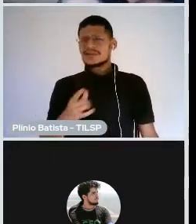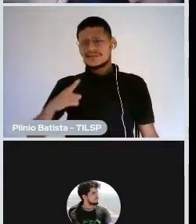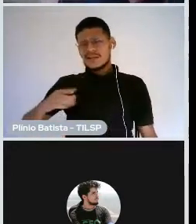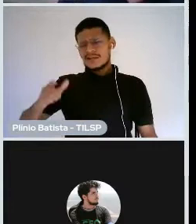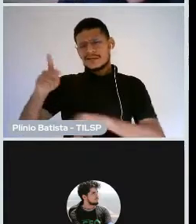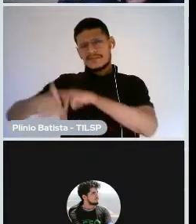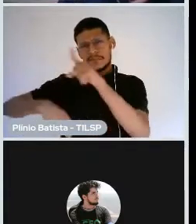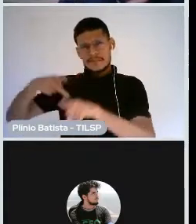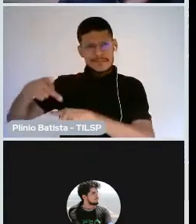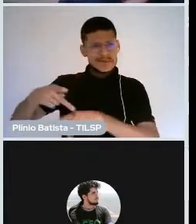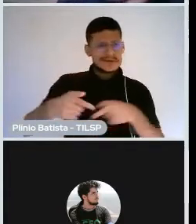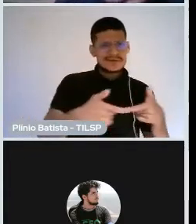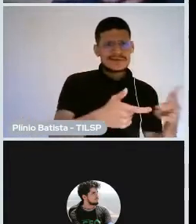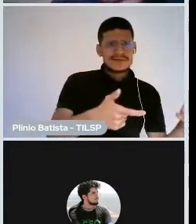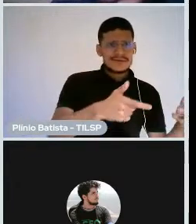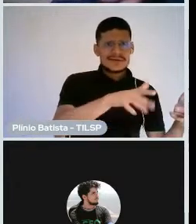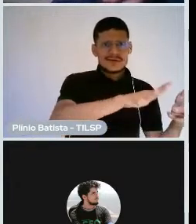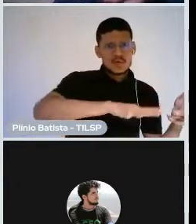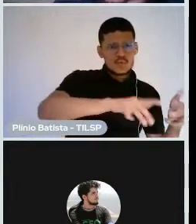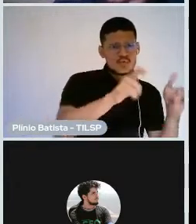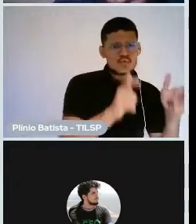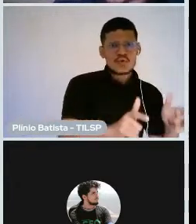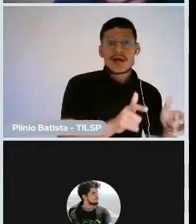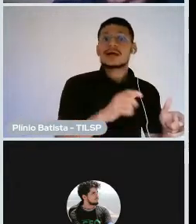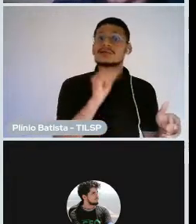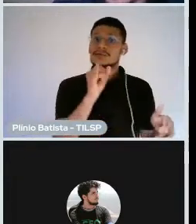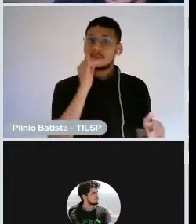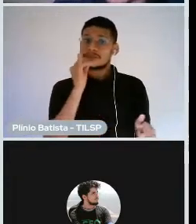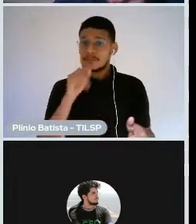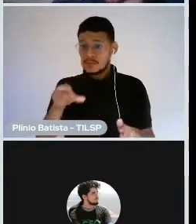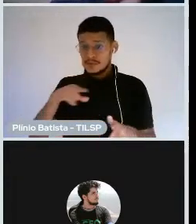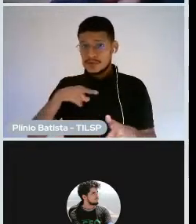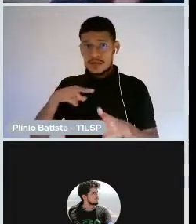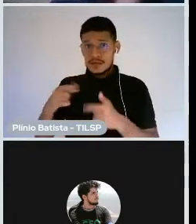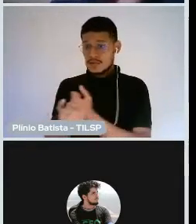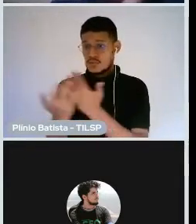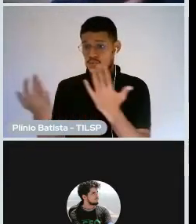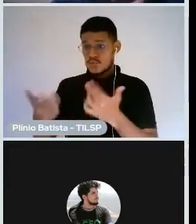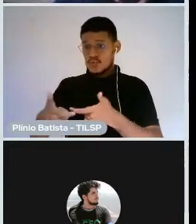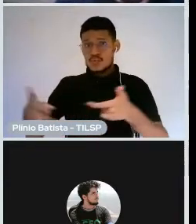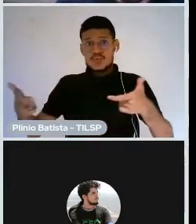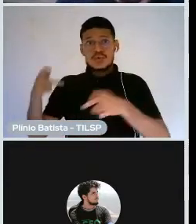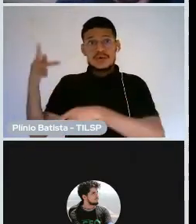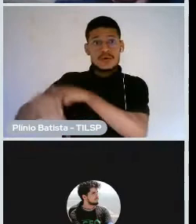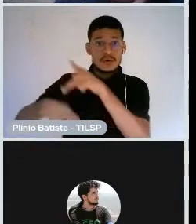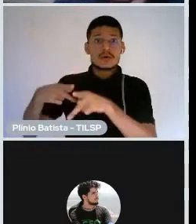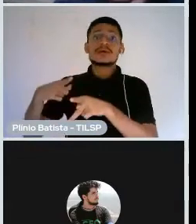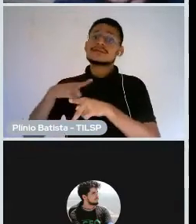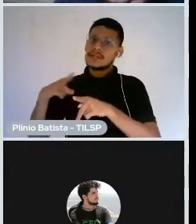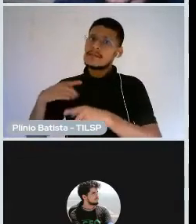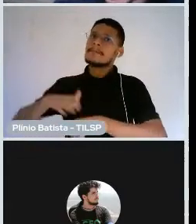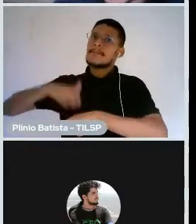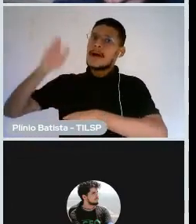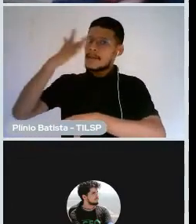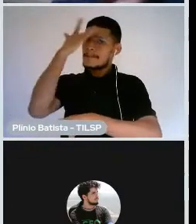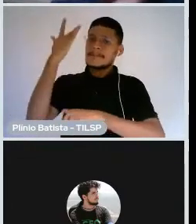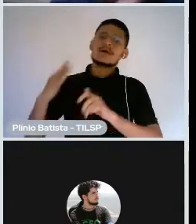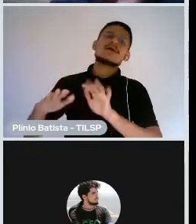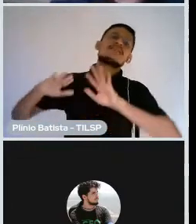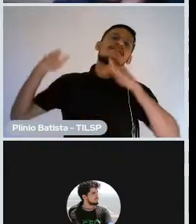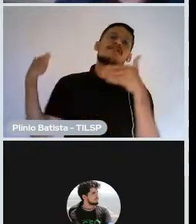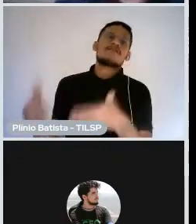o tamanho do território que a gente tem. Quanto maior a densidade populacional do lugar, mais concentrada é a sua população.